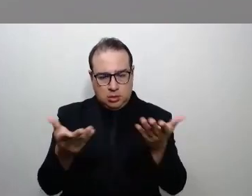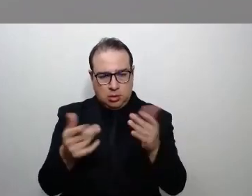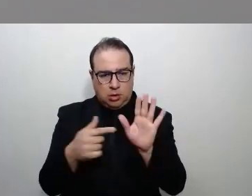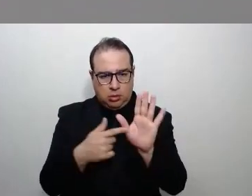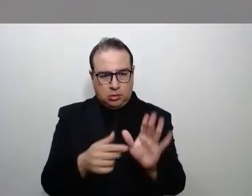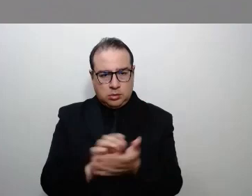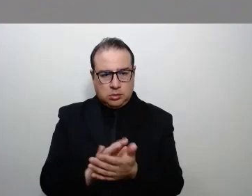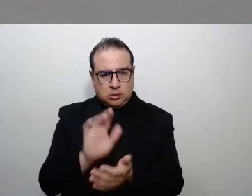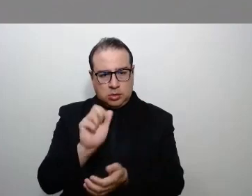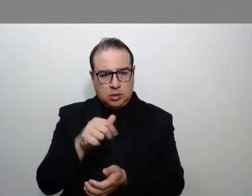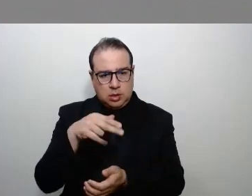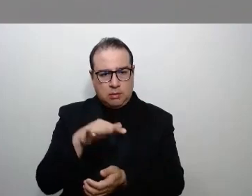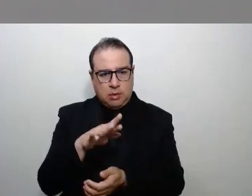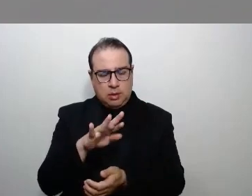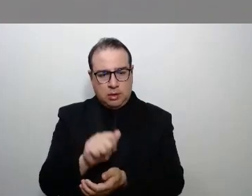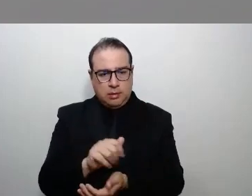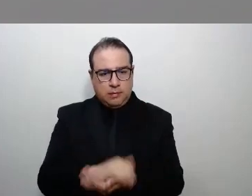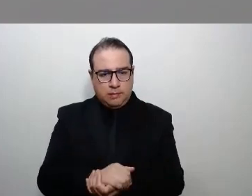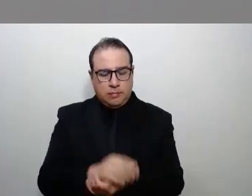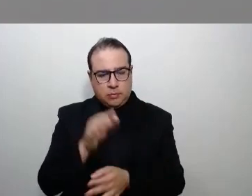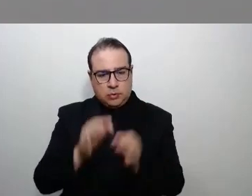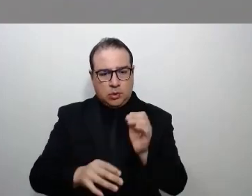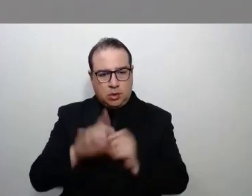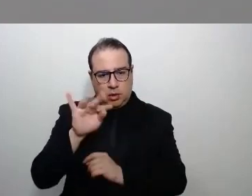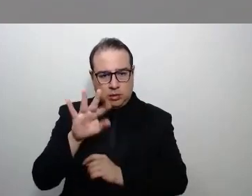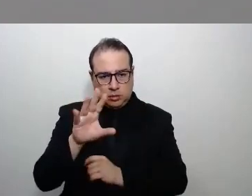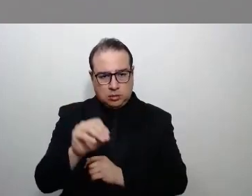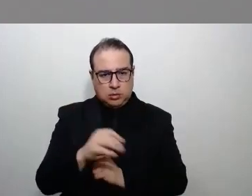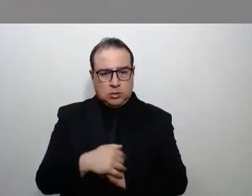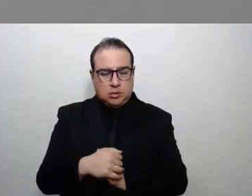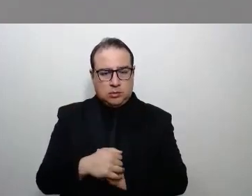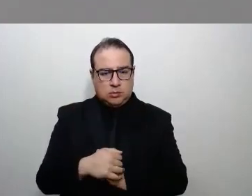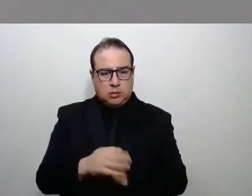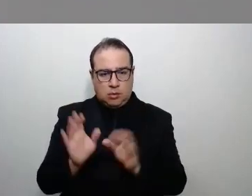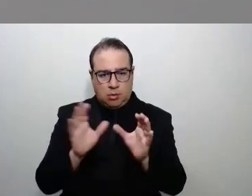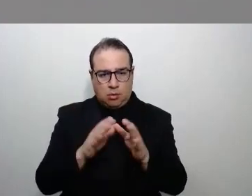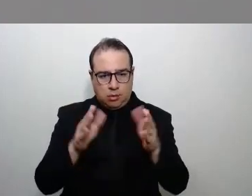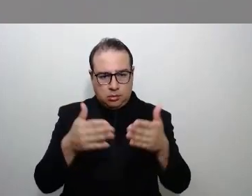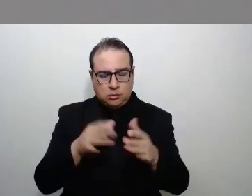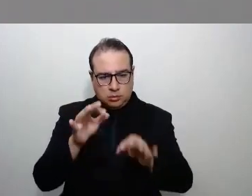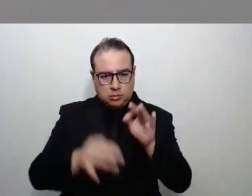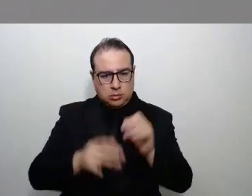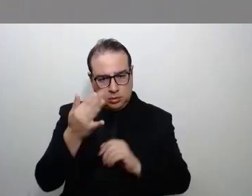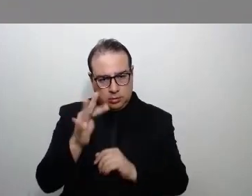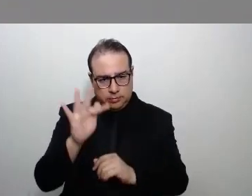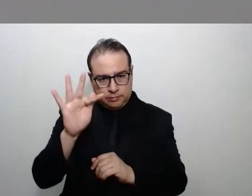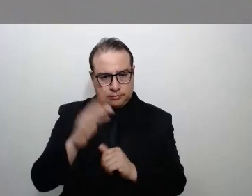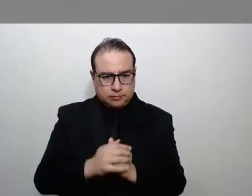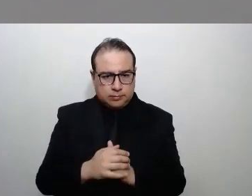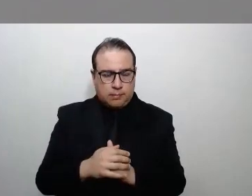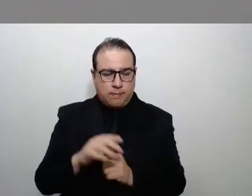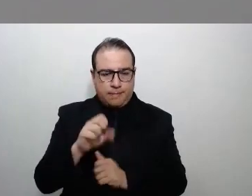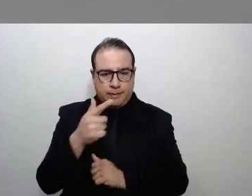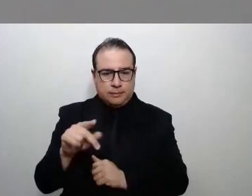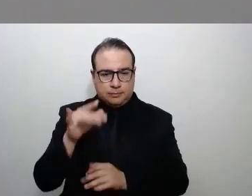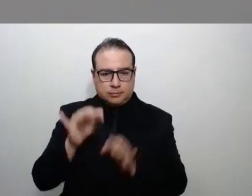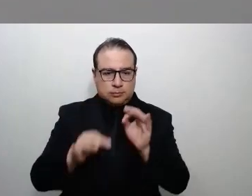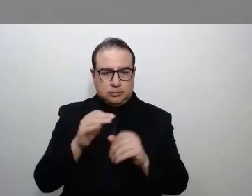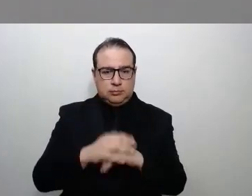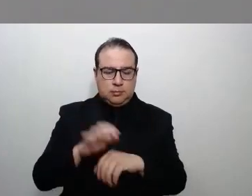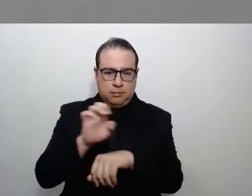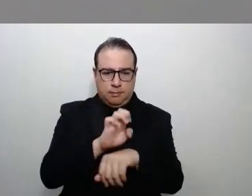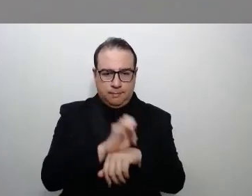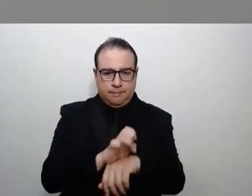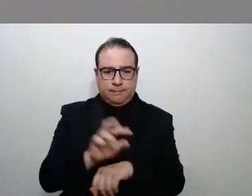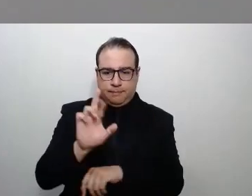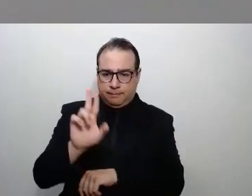anamatra Juiz de Direito juiz diretor do foro da Justiça Federal seção judiciária do Estado do Rio